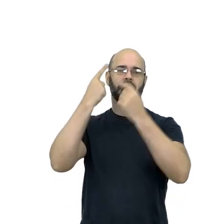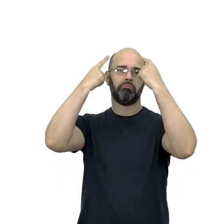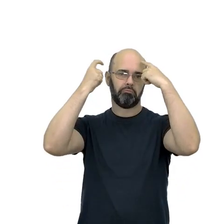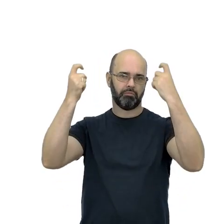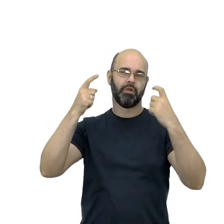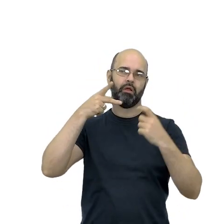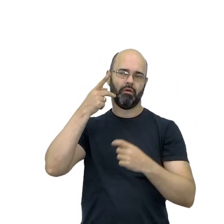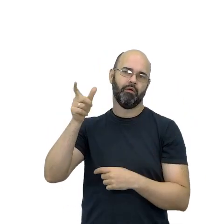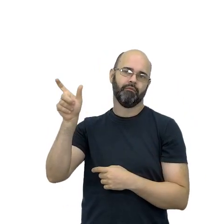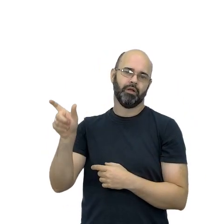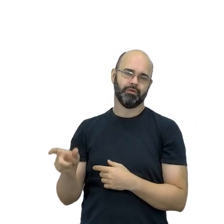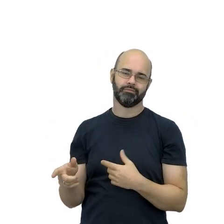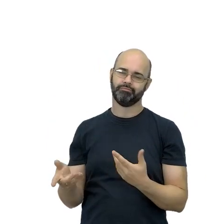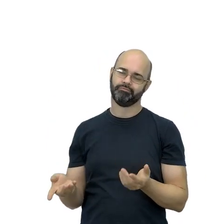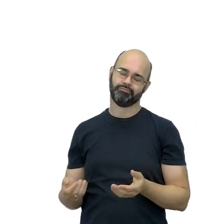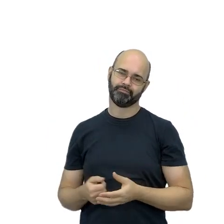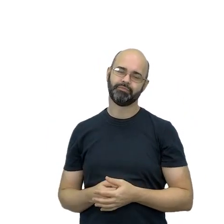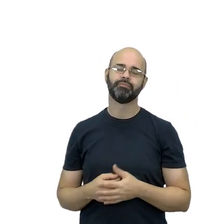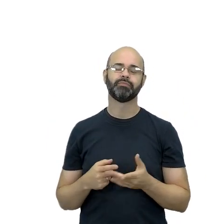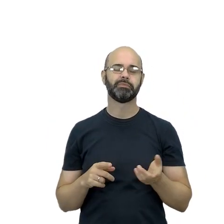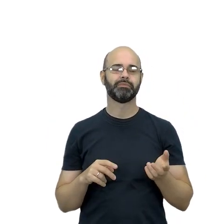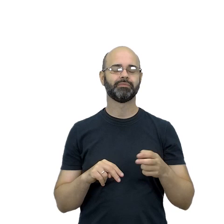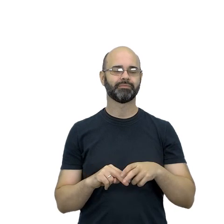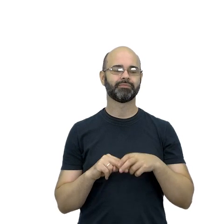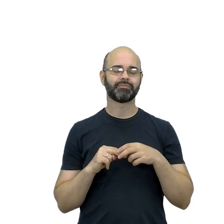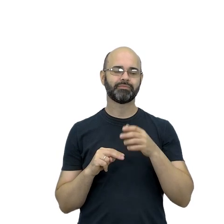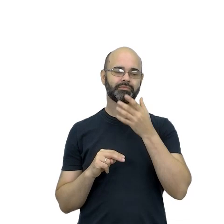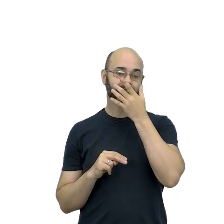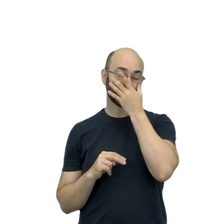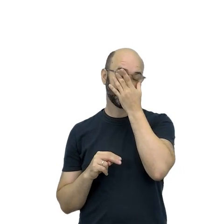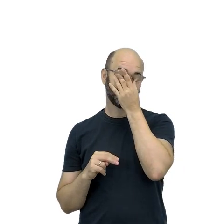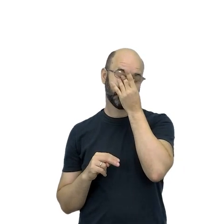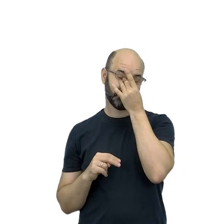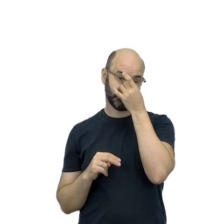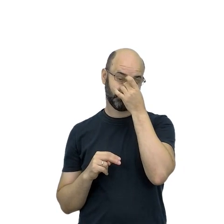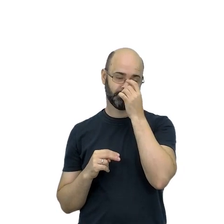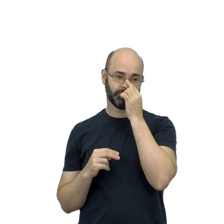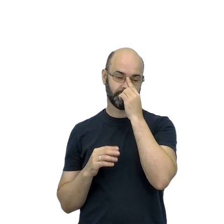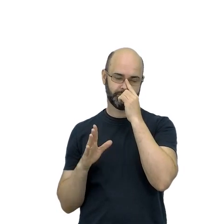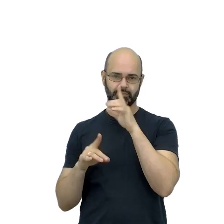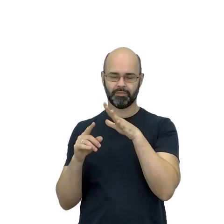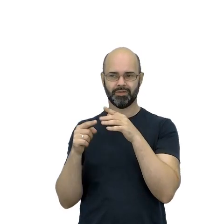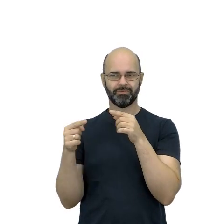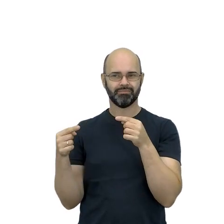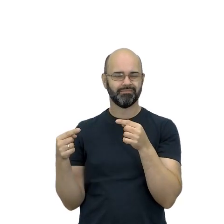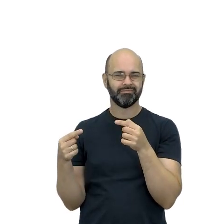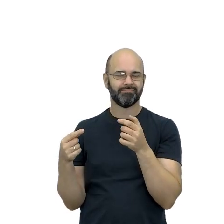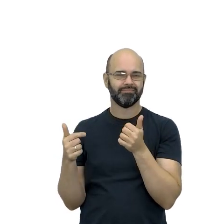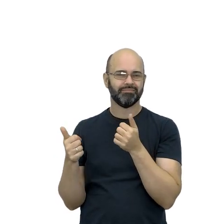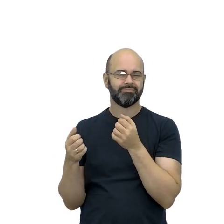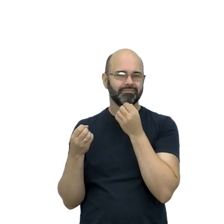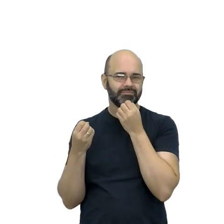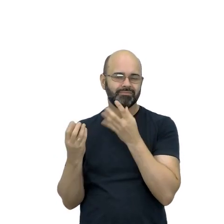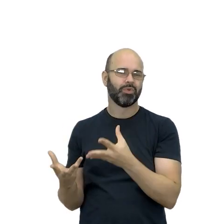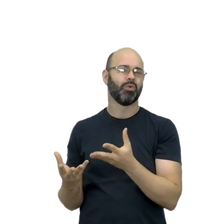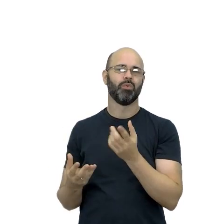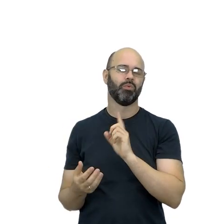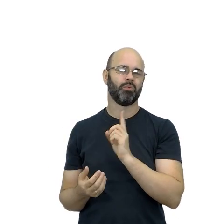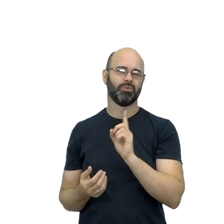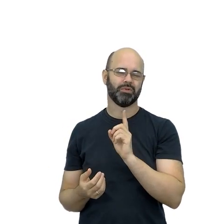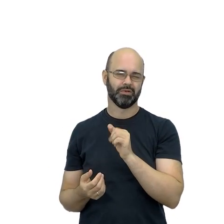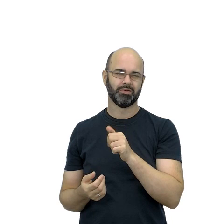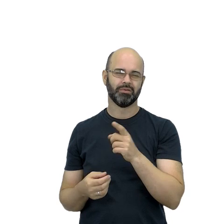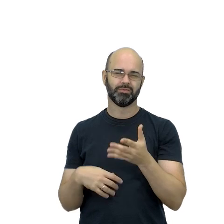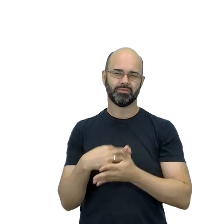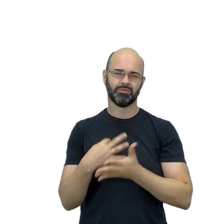ainda, né, somente dos fatos não tão adequados, né, na questão aí de textos que